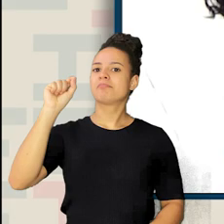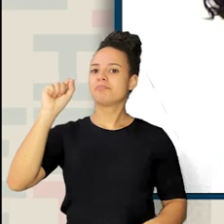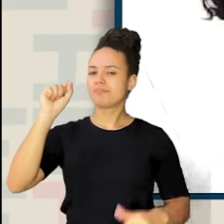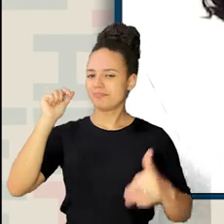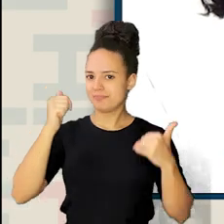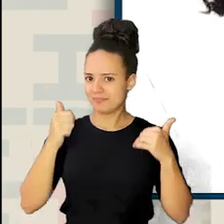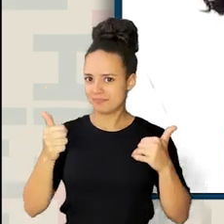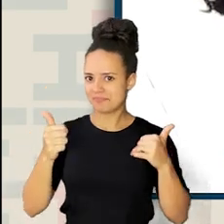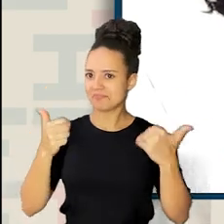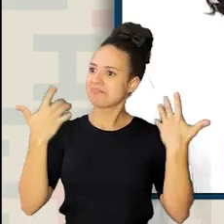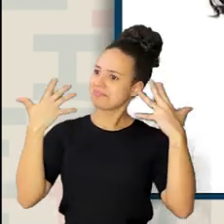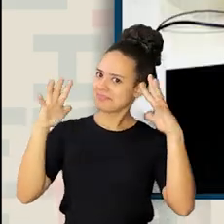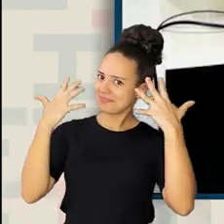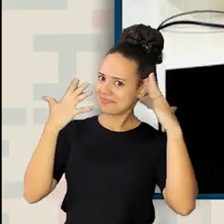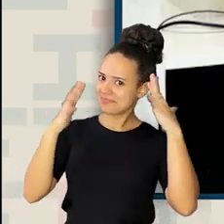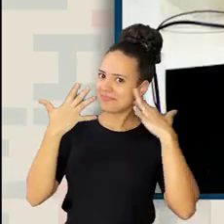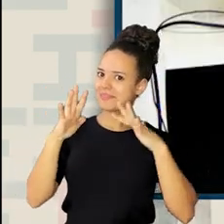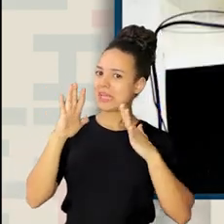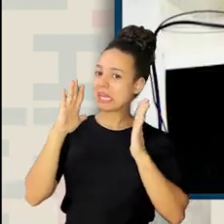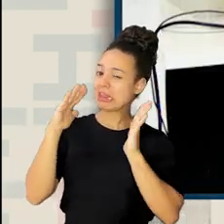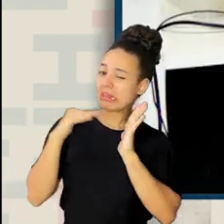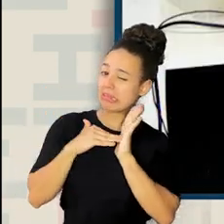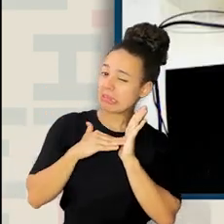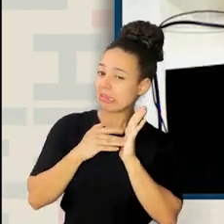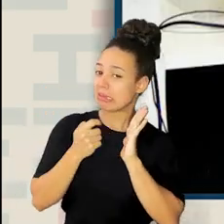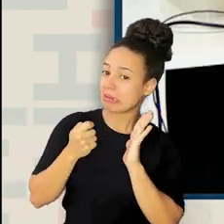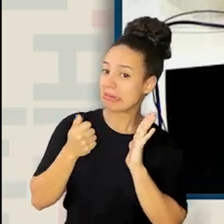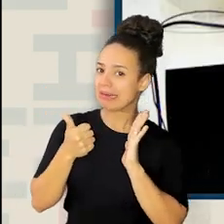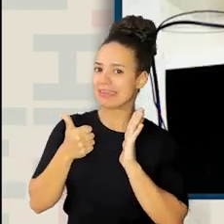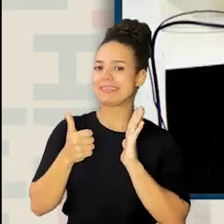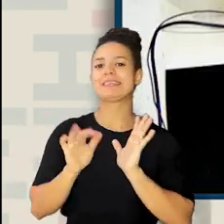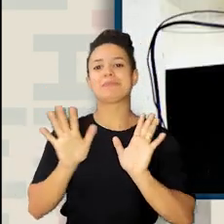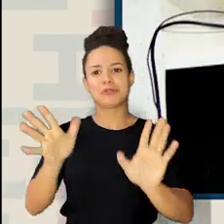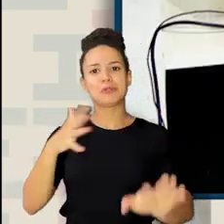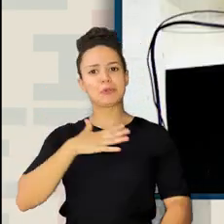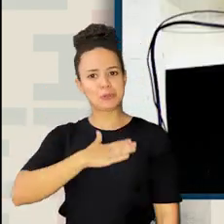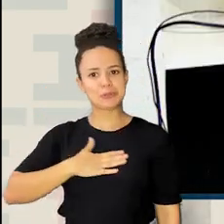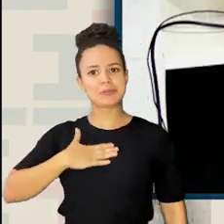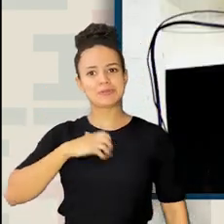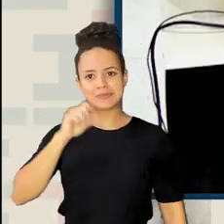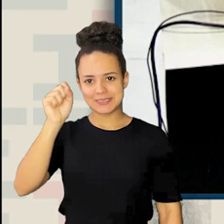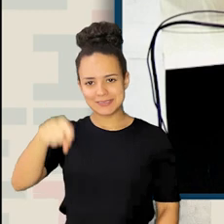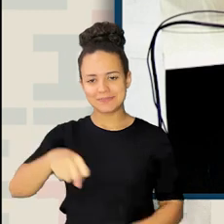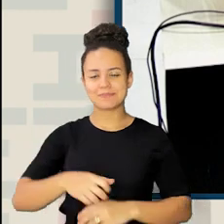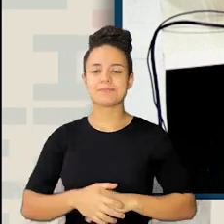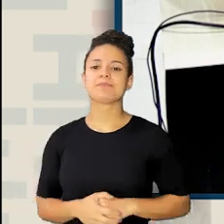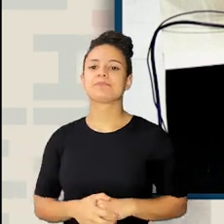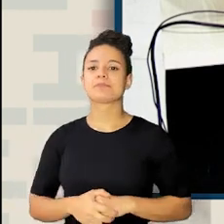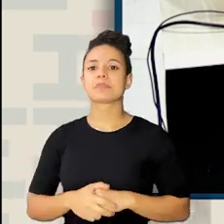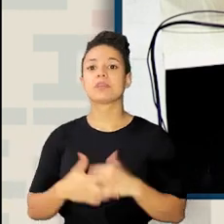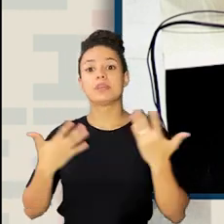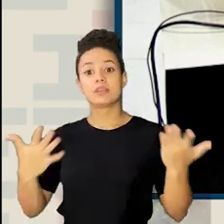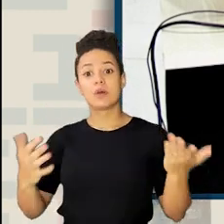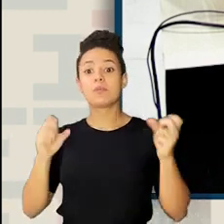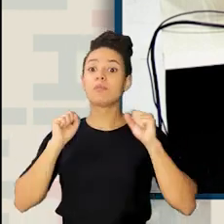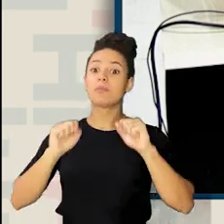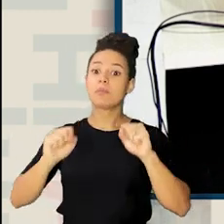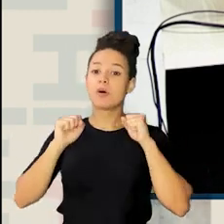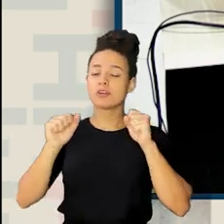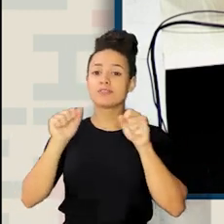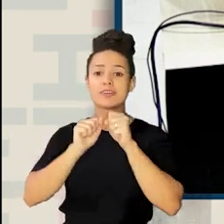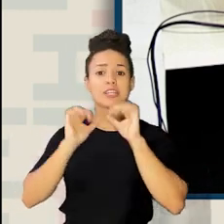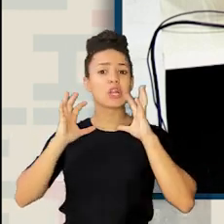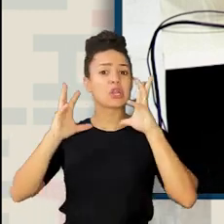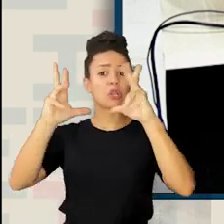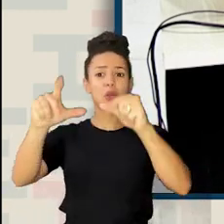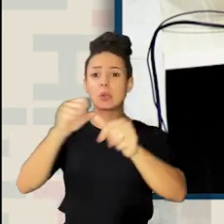10. E no final foi chegando, né? Mas eu gostei bastante, viu? Gente, isso pode ser feito com